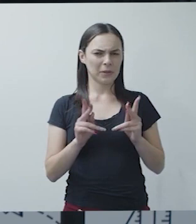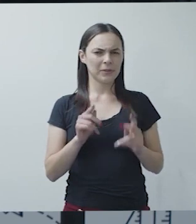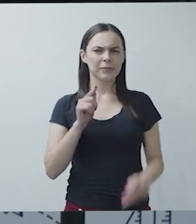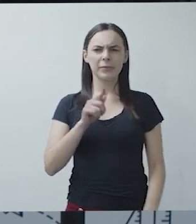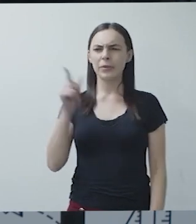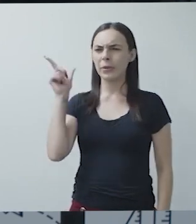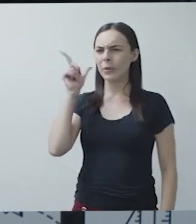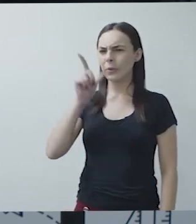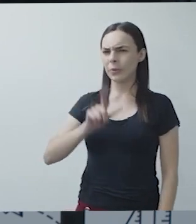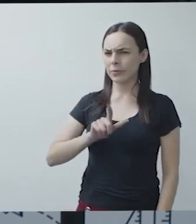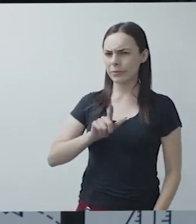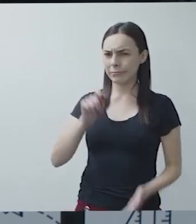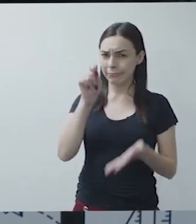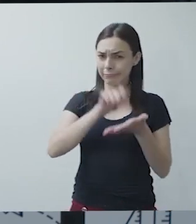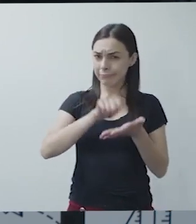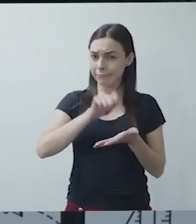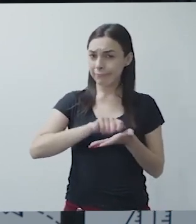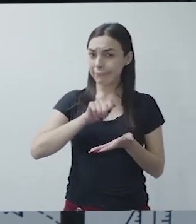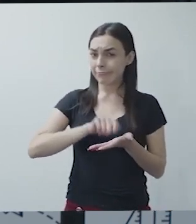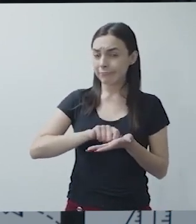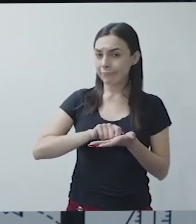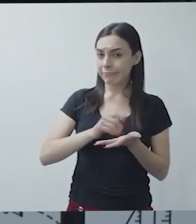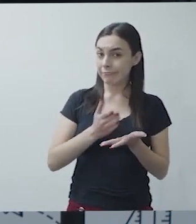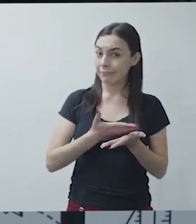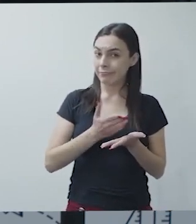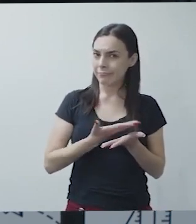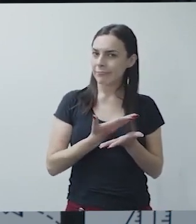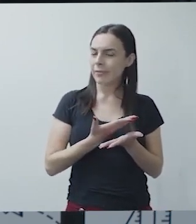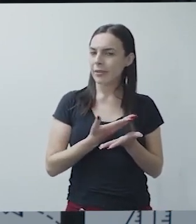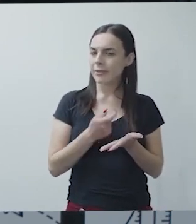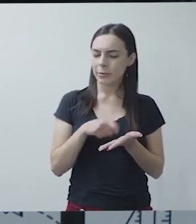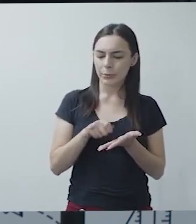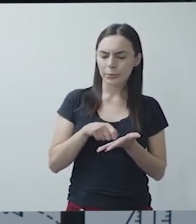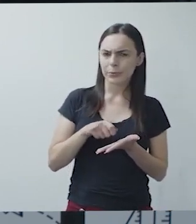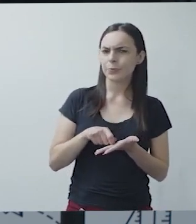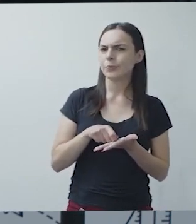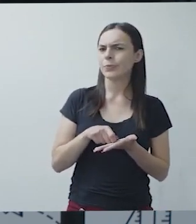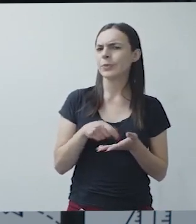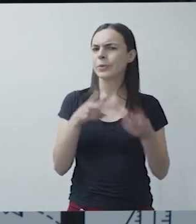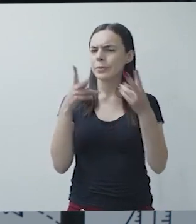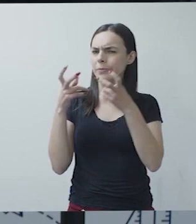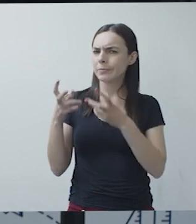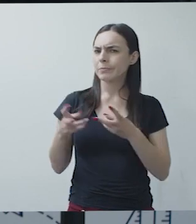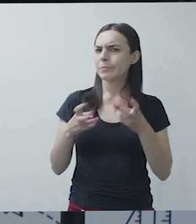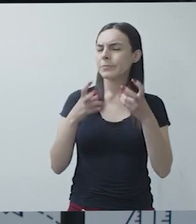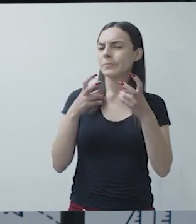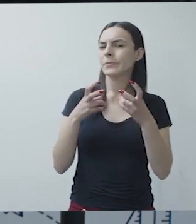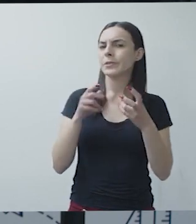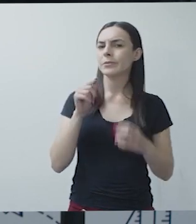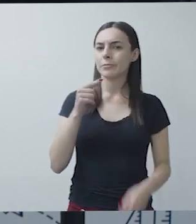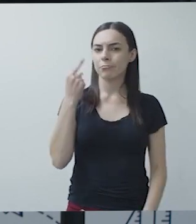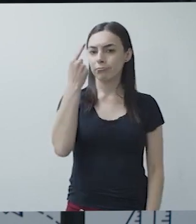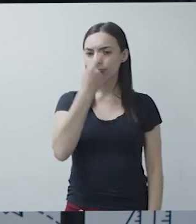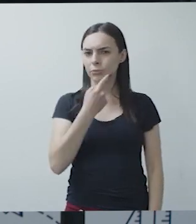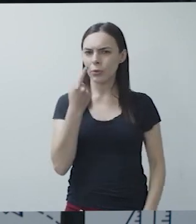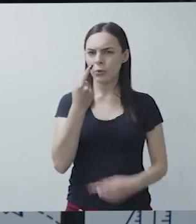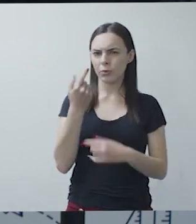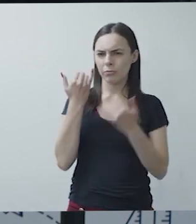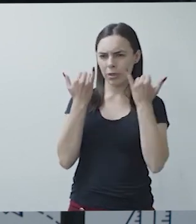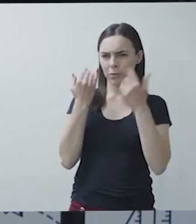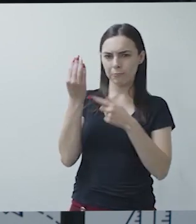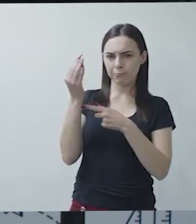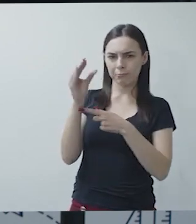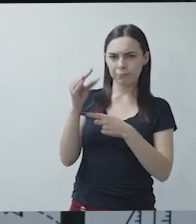Conseguiu fazer este registro no seu caderno? Então, olha lá. Observe e complete no relógio, tá?